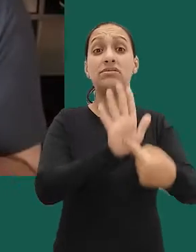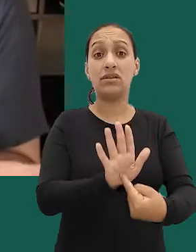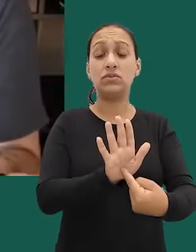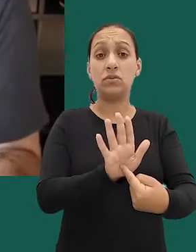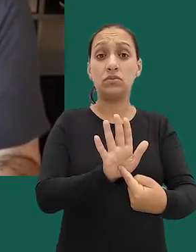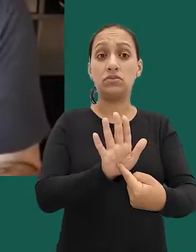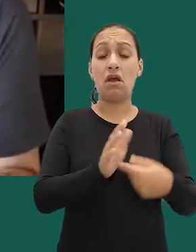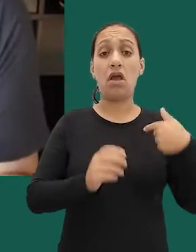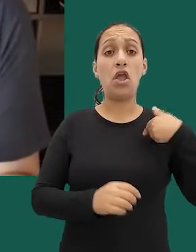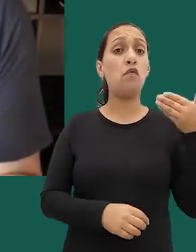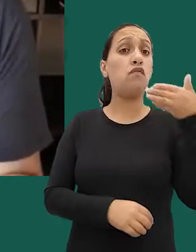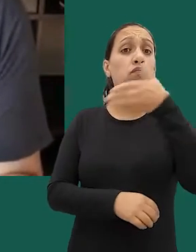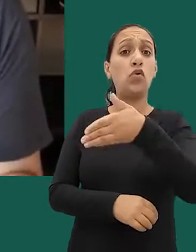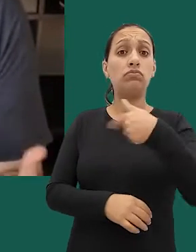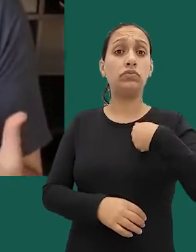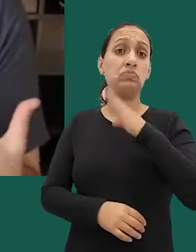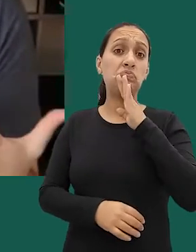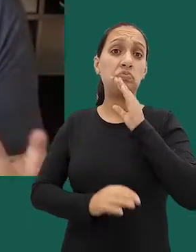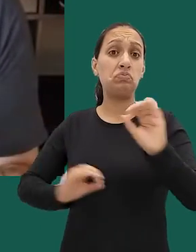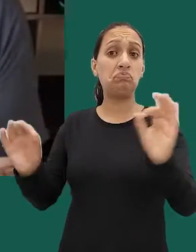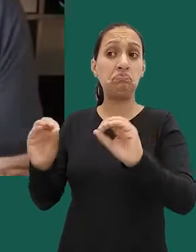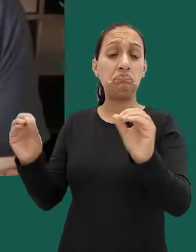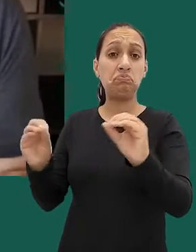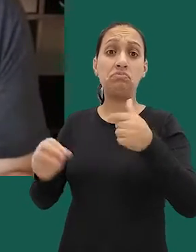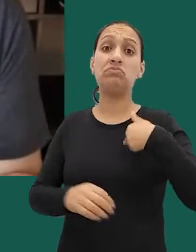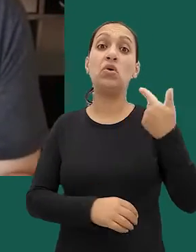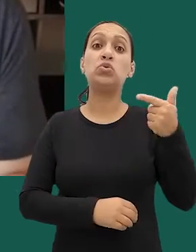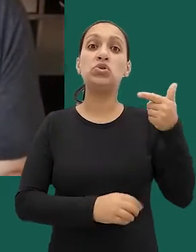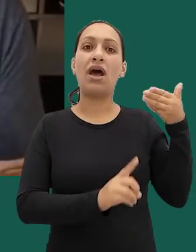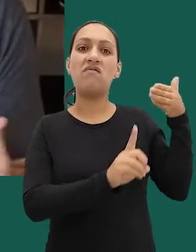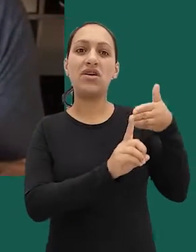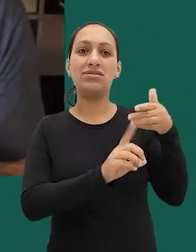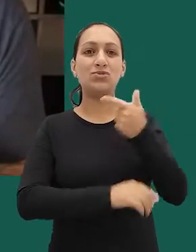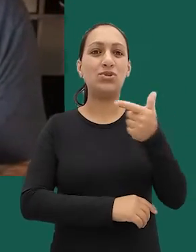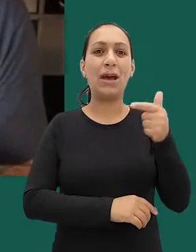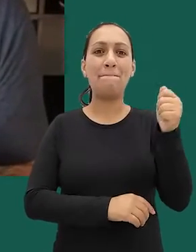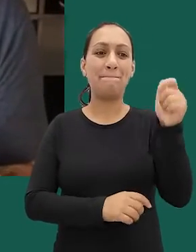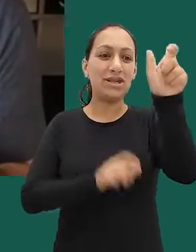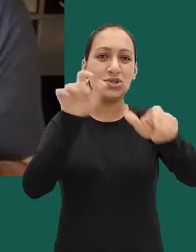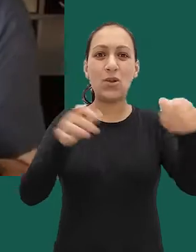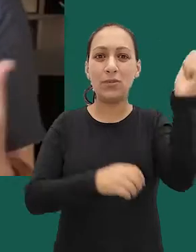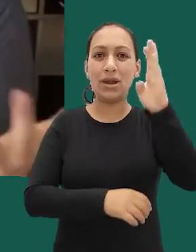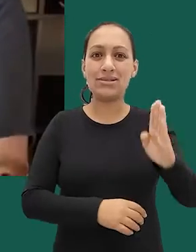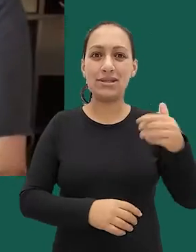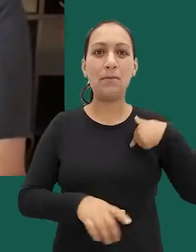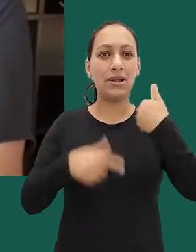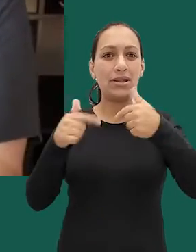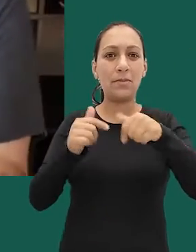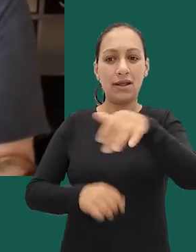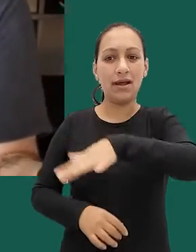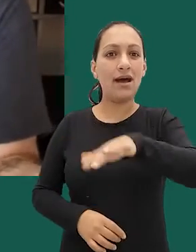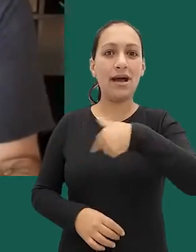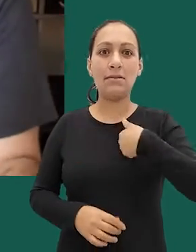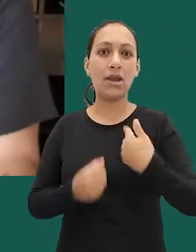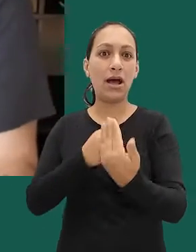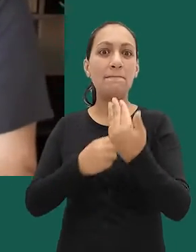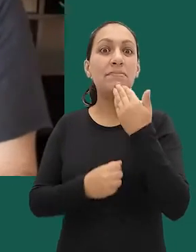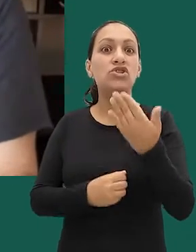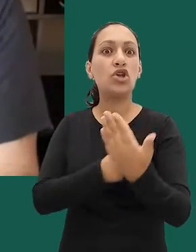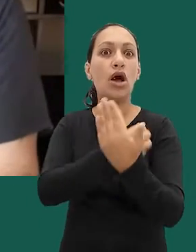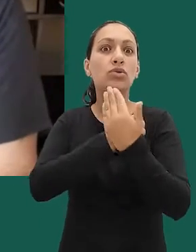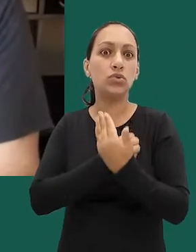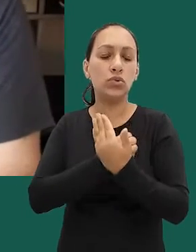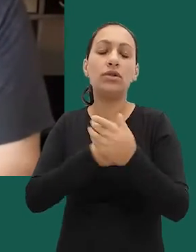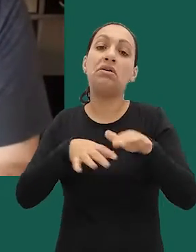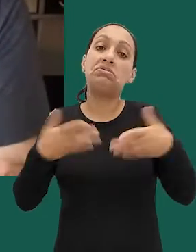ninguém. Eu, infelizmente, não tinha referência, não tinha nenhum brasileiro que trabalhava na área para eu também pedir ajuda e também não conhecia ninguém na Amazon. Fui